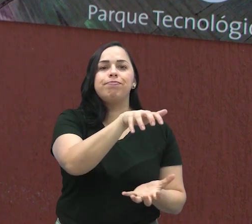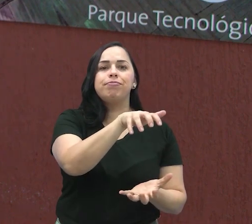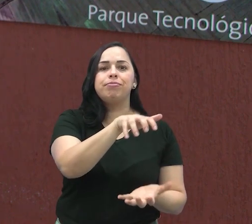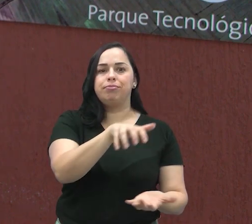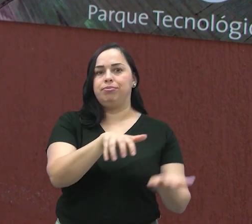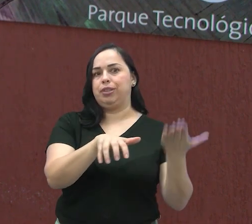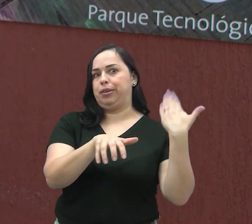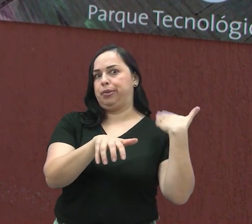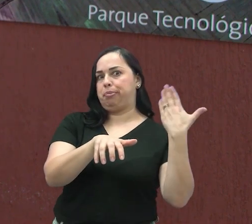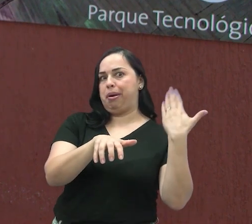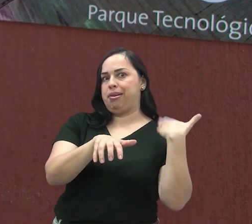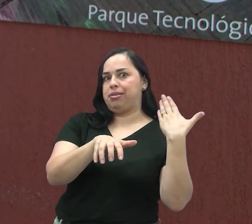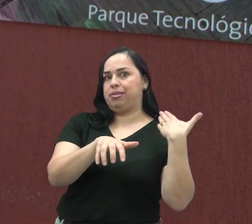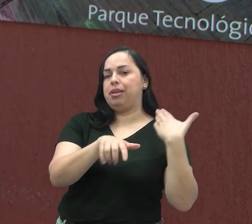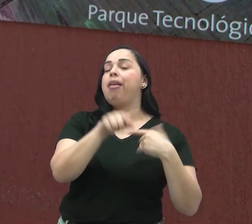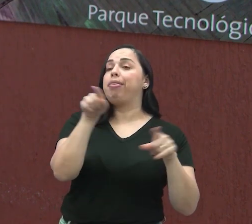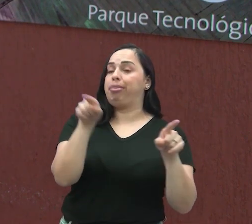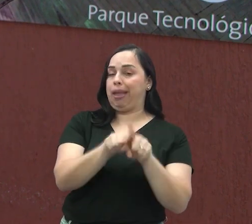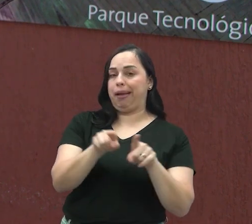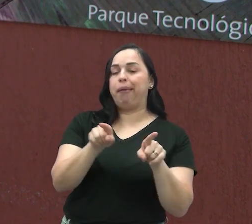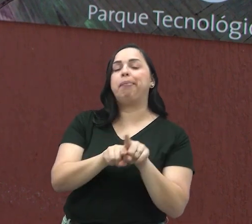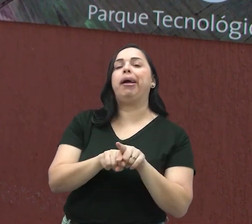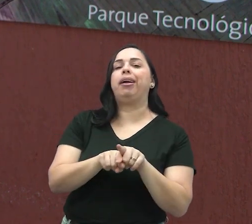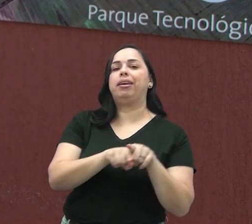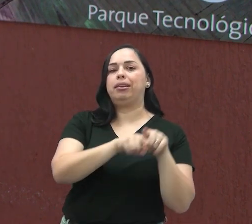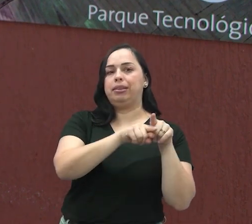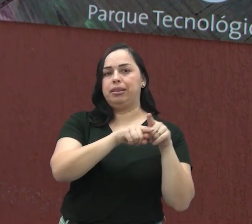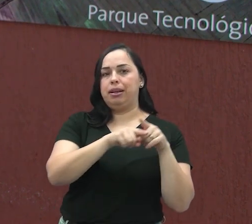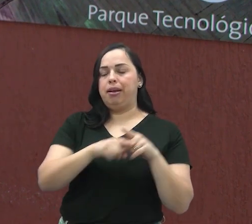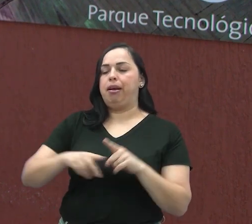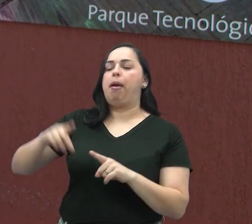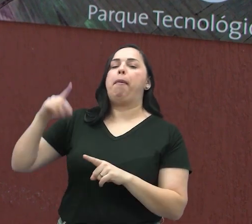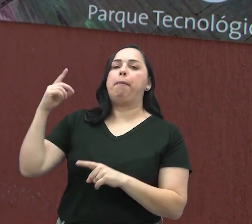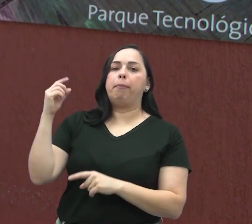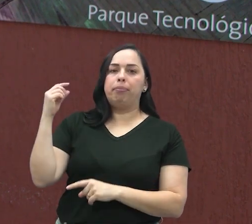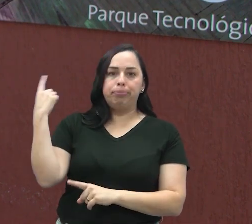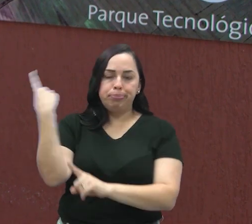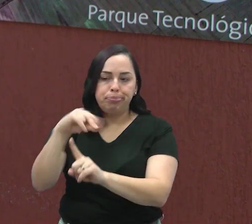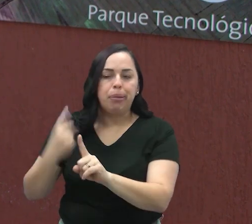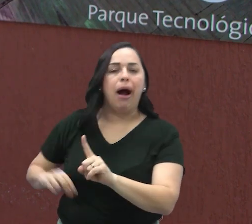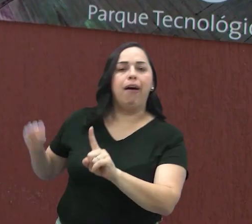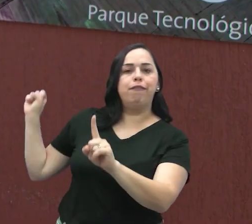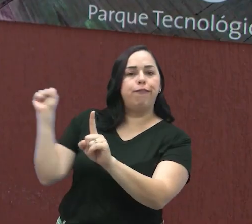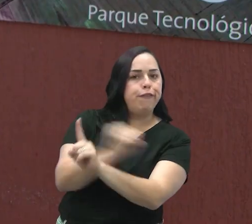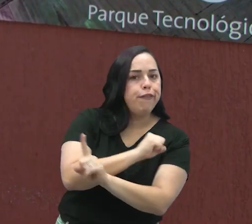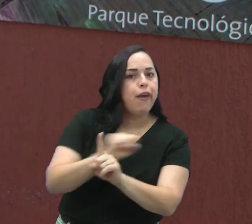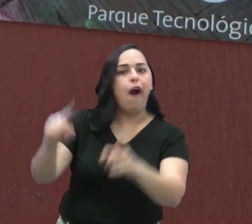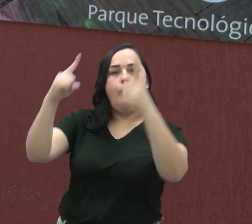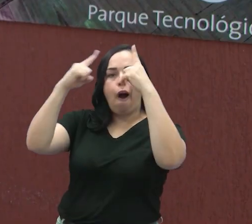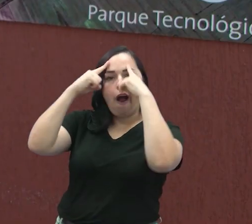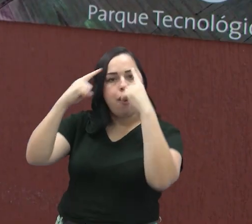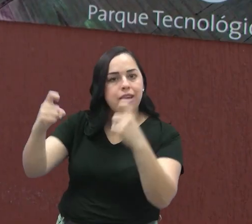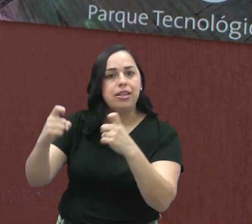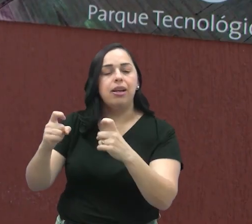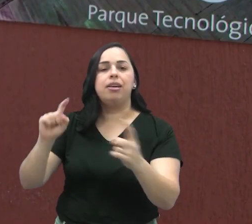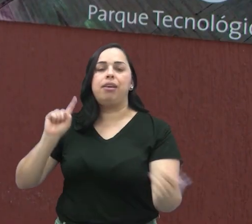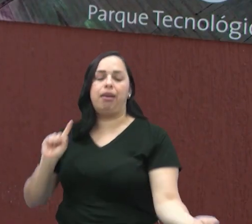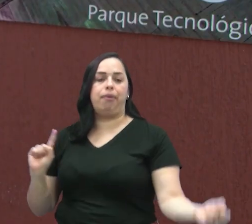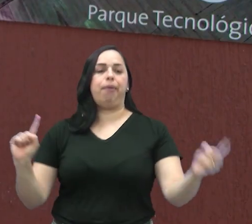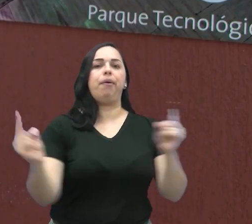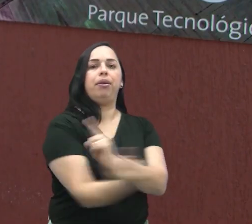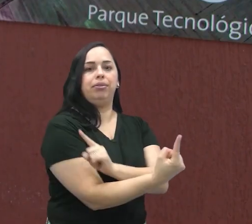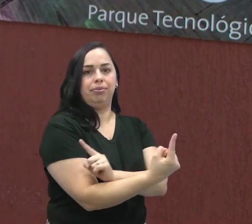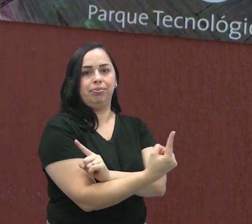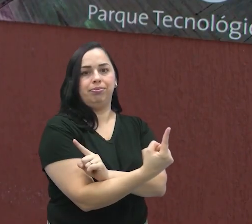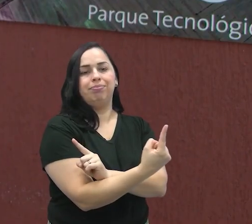pessoas idosas é de reconhecer que, em alguns casos, o principal agressor é o próprio filho ou a própria